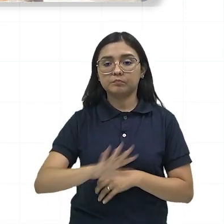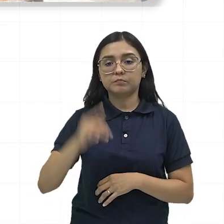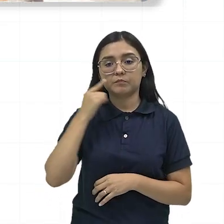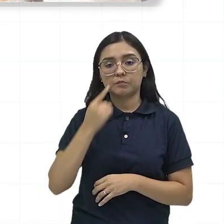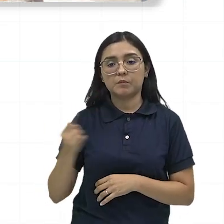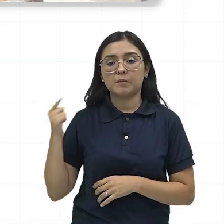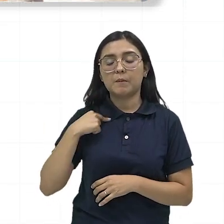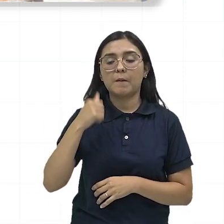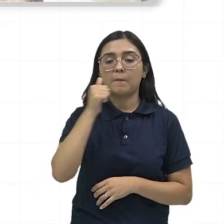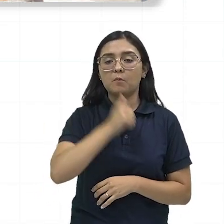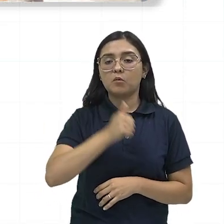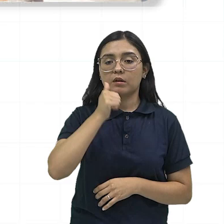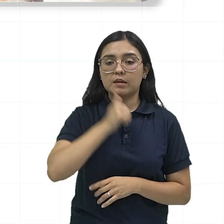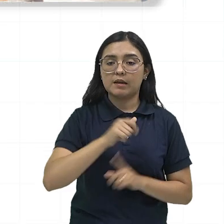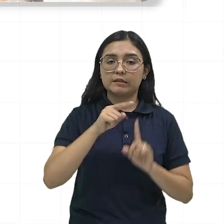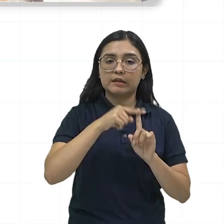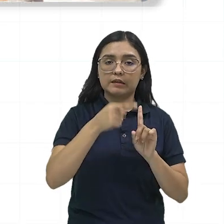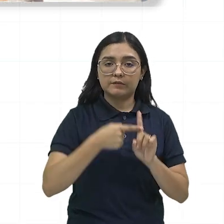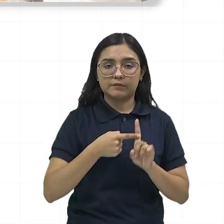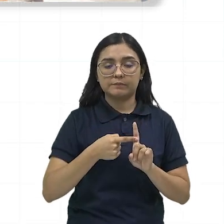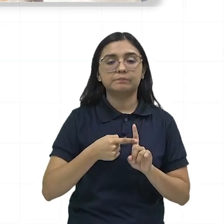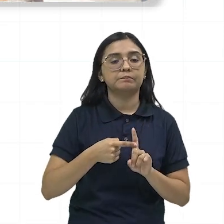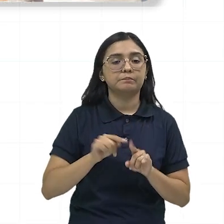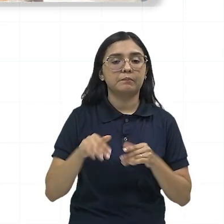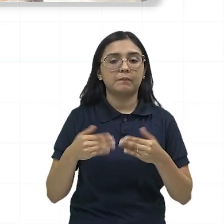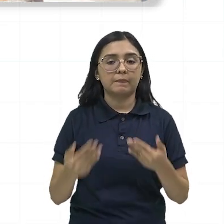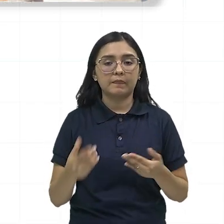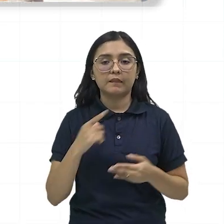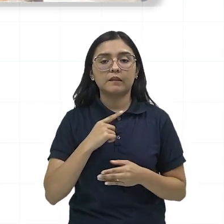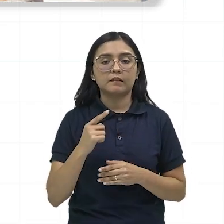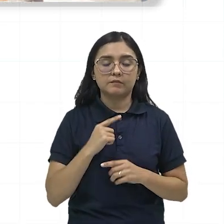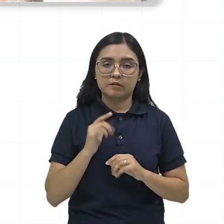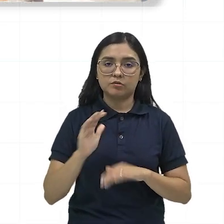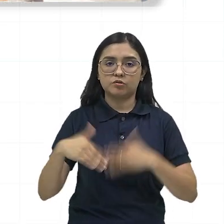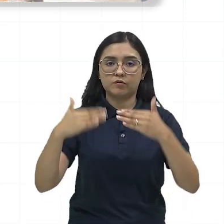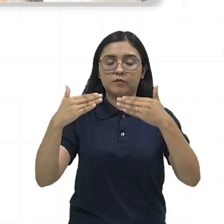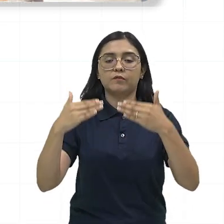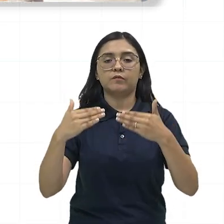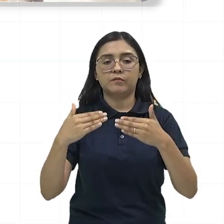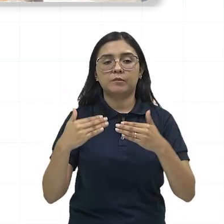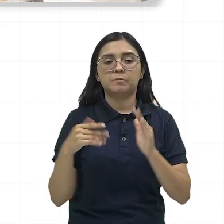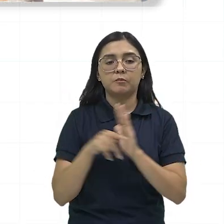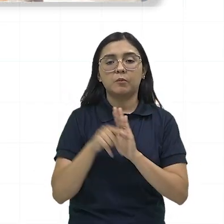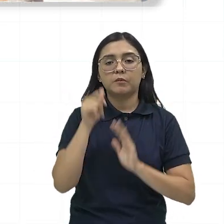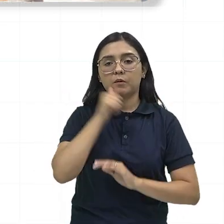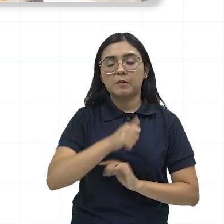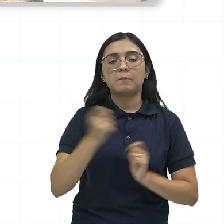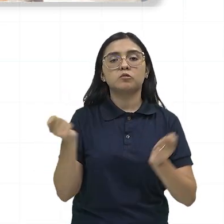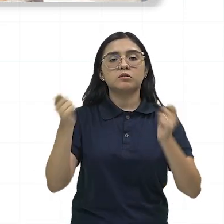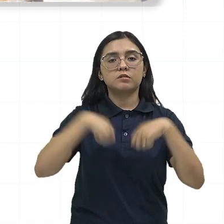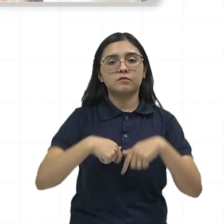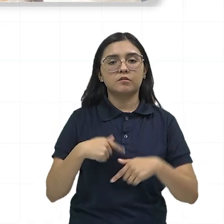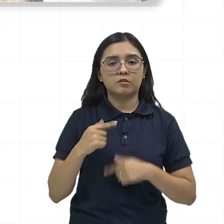de uma mulher grávida, né? Então, esse é o ápice aí do desenvolvimento dessa mulher, poder